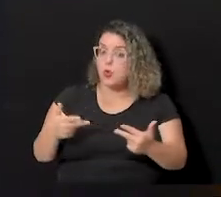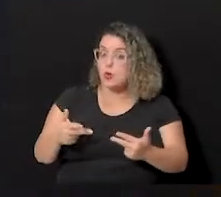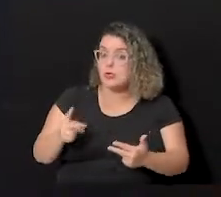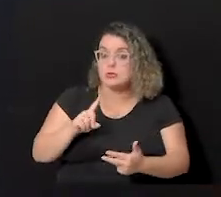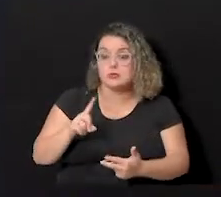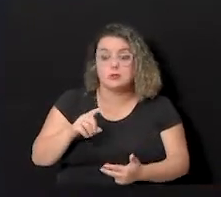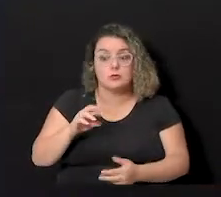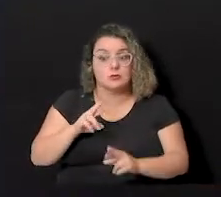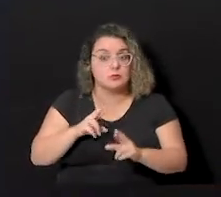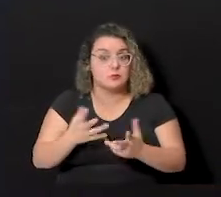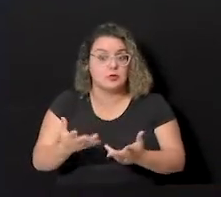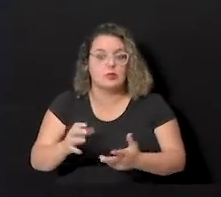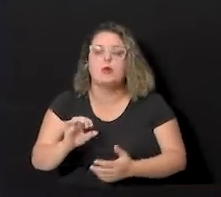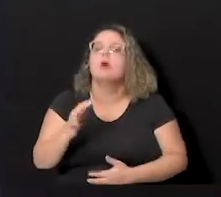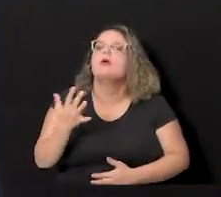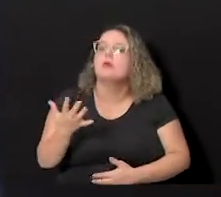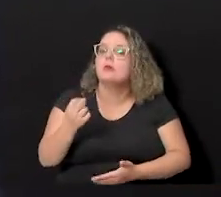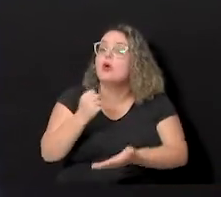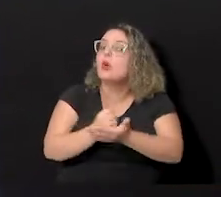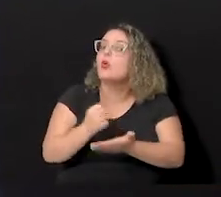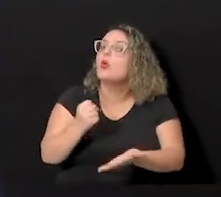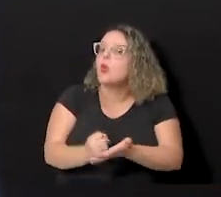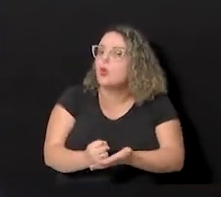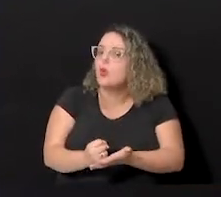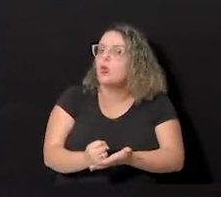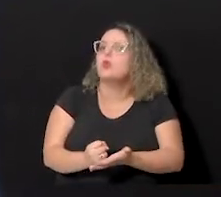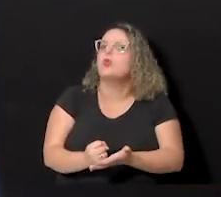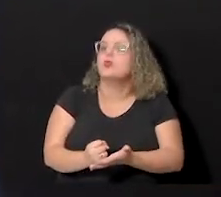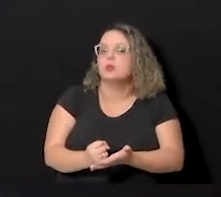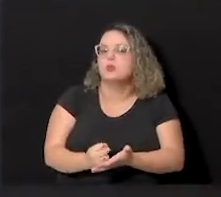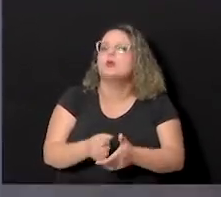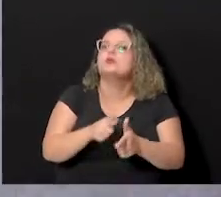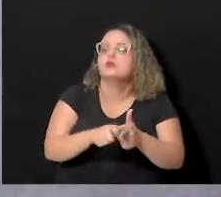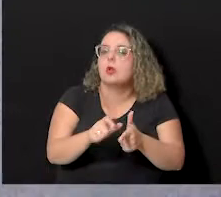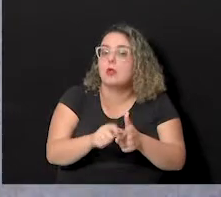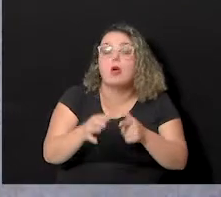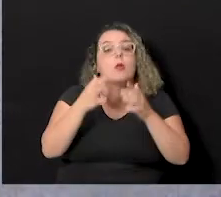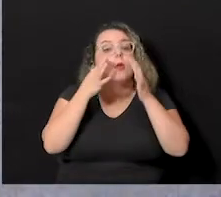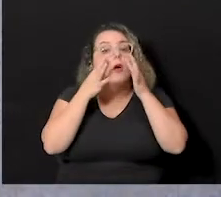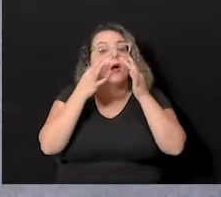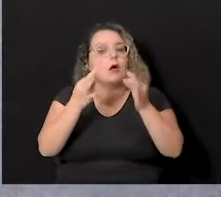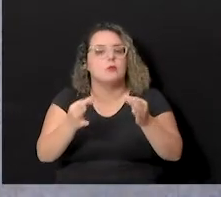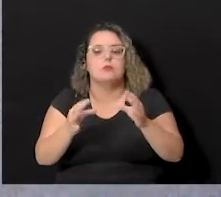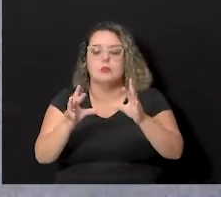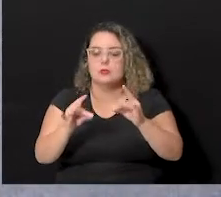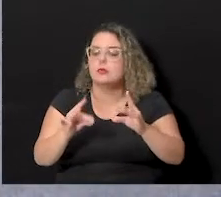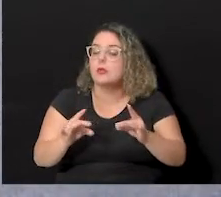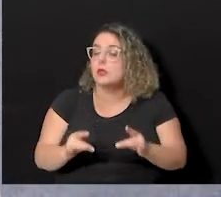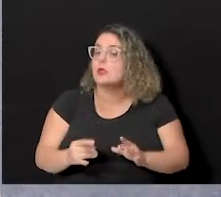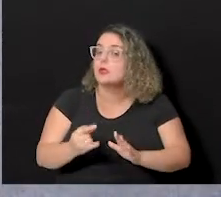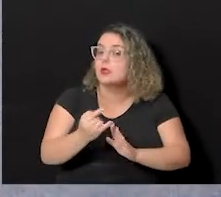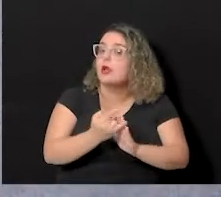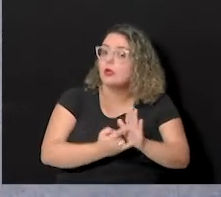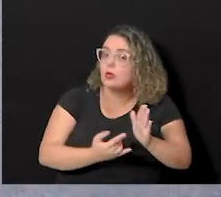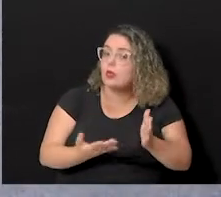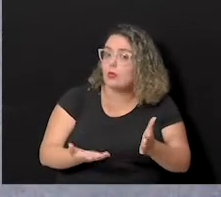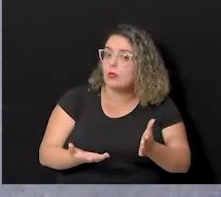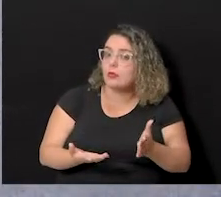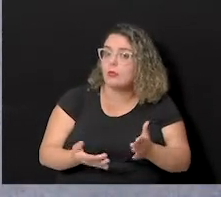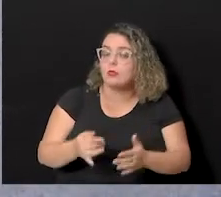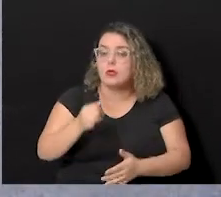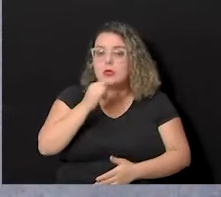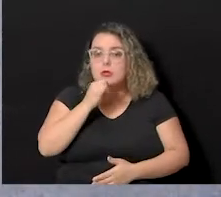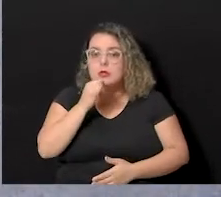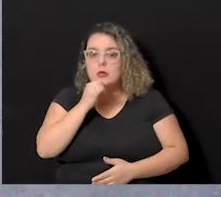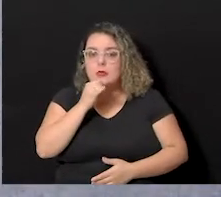um contrato de aluguel, você precisa se atentar às cláusulas desse contrato. Então, vamos supor que você tenha